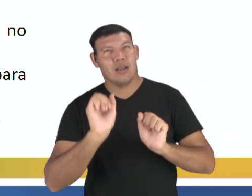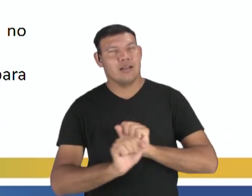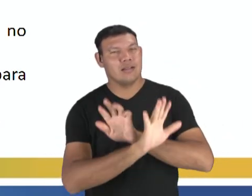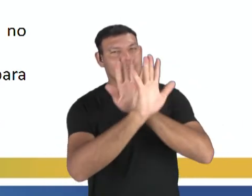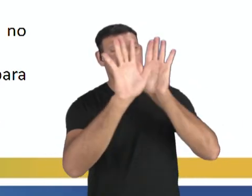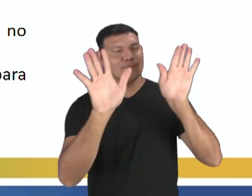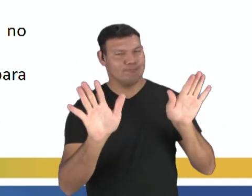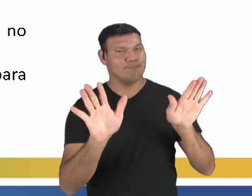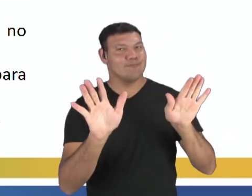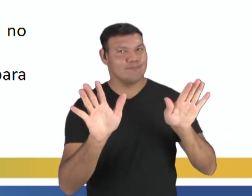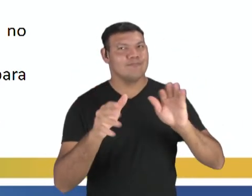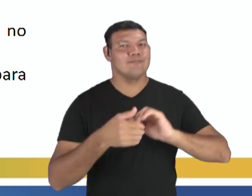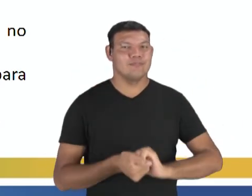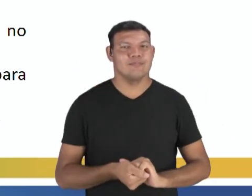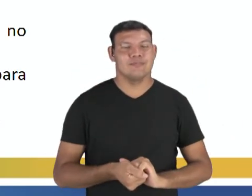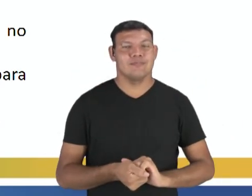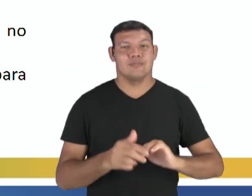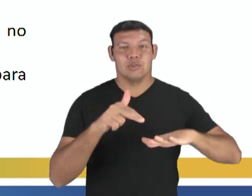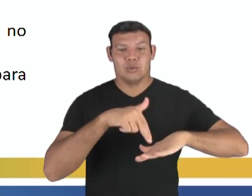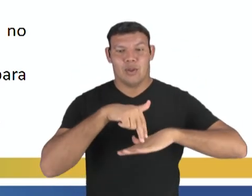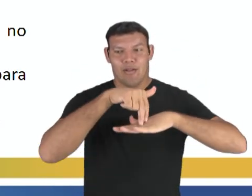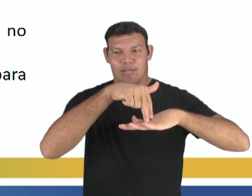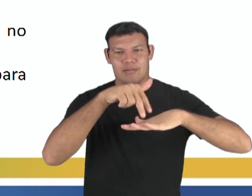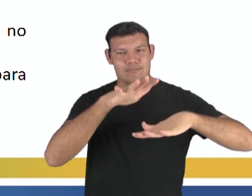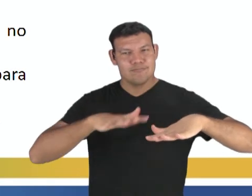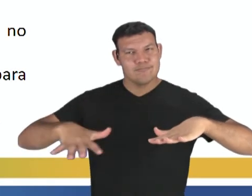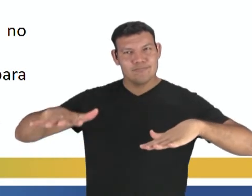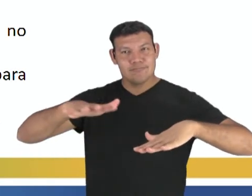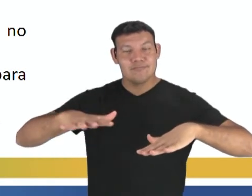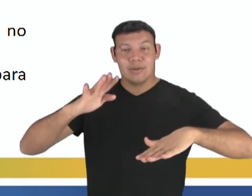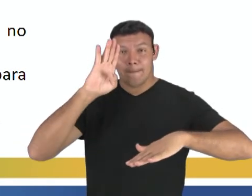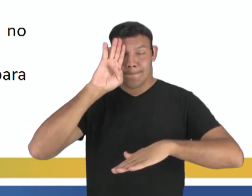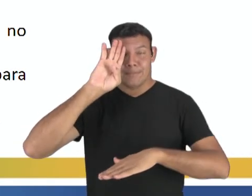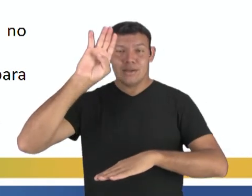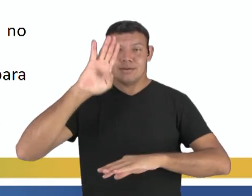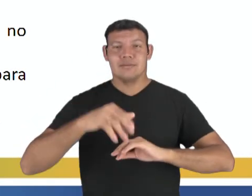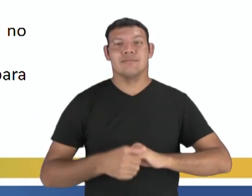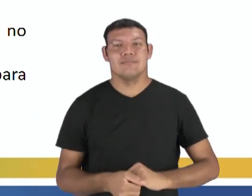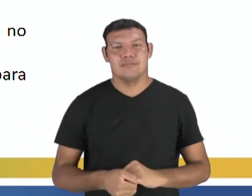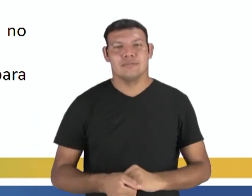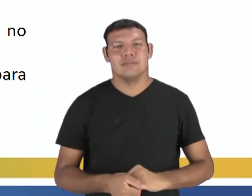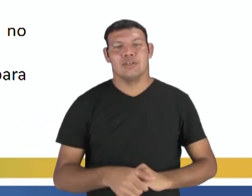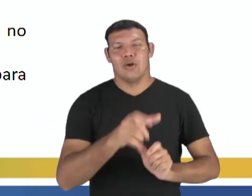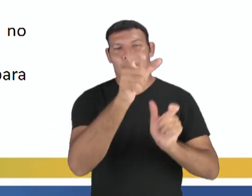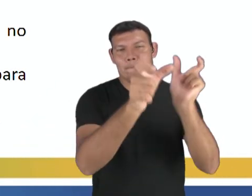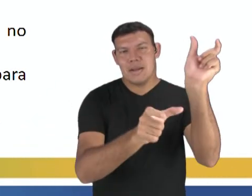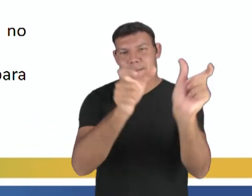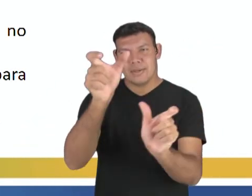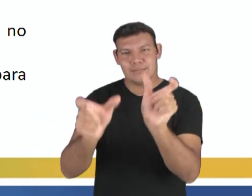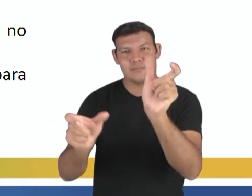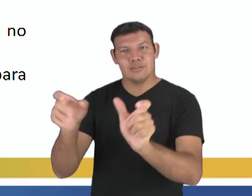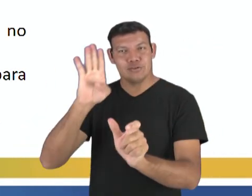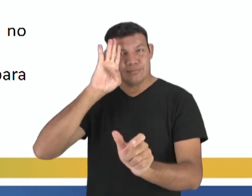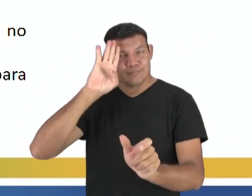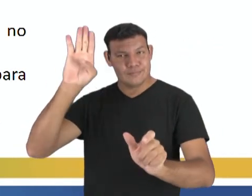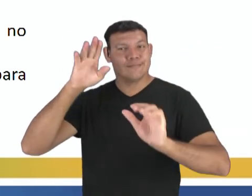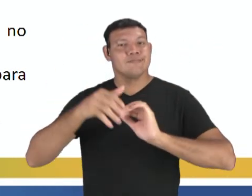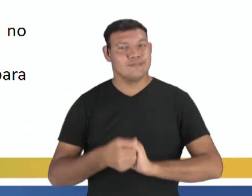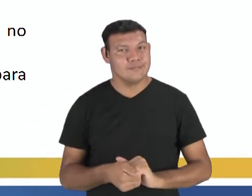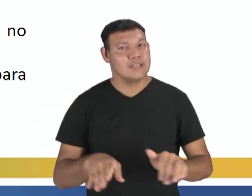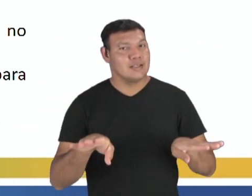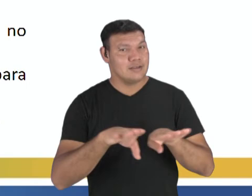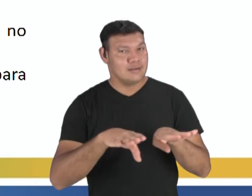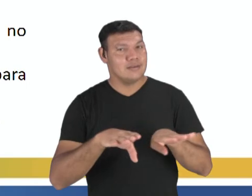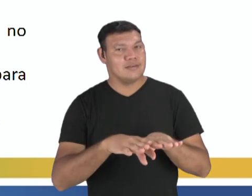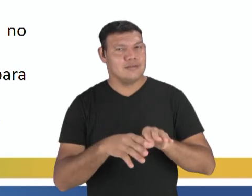clara do palco, do cenário e principalmente das personagens principais, bem